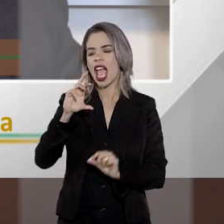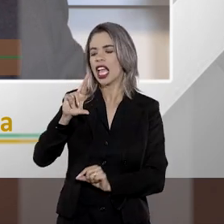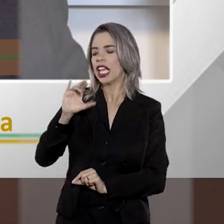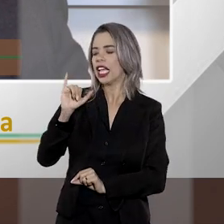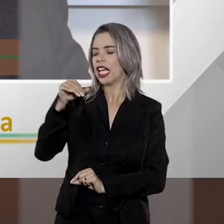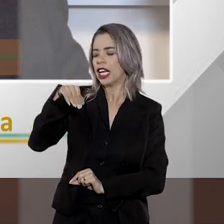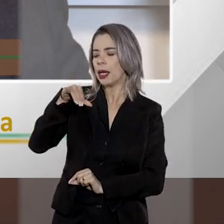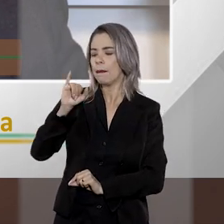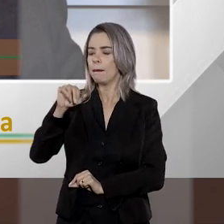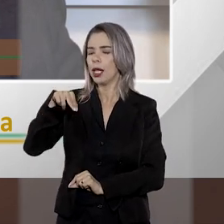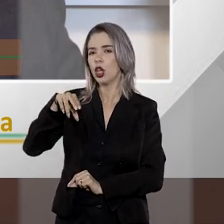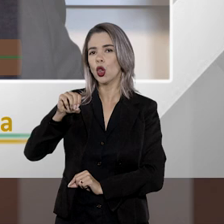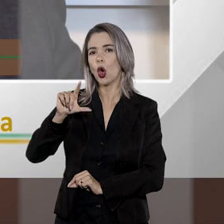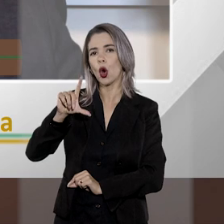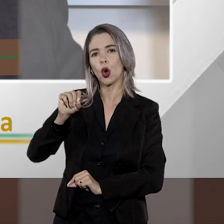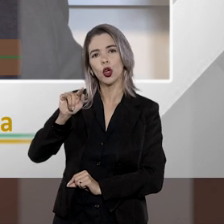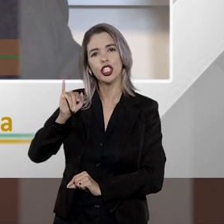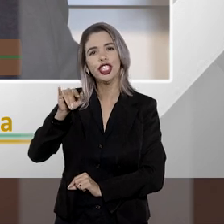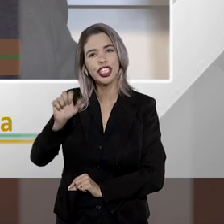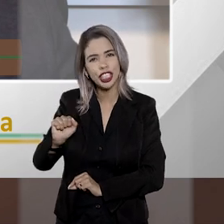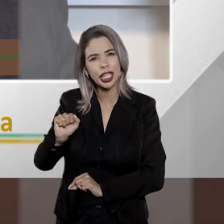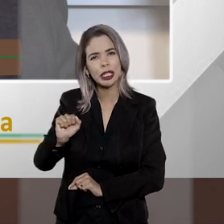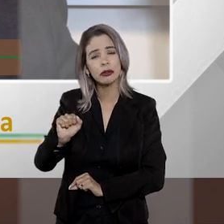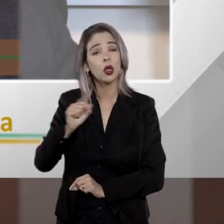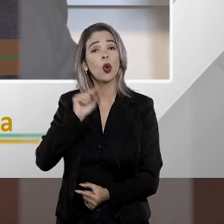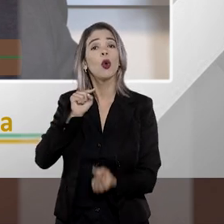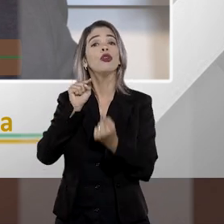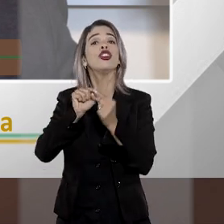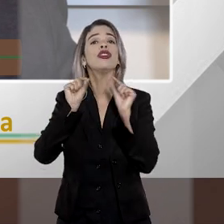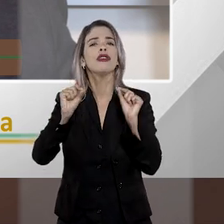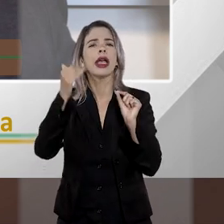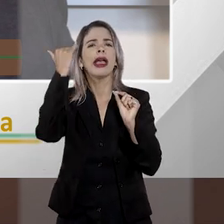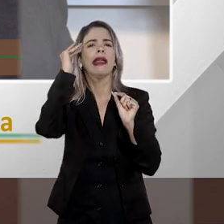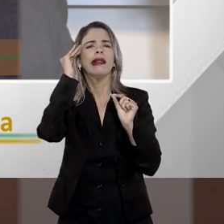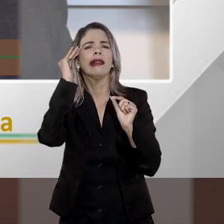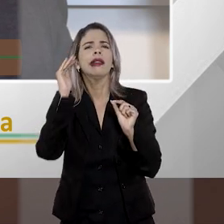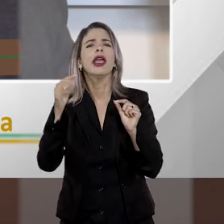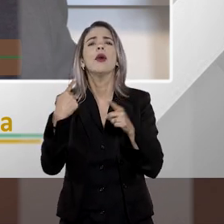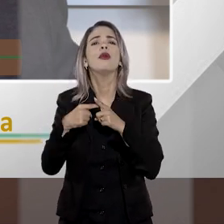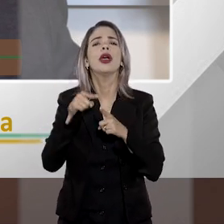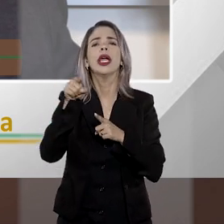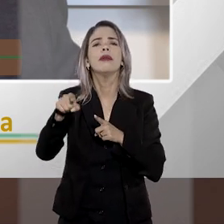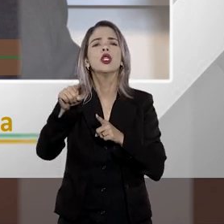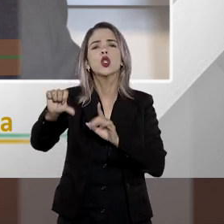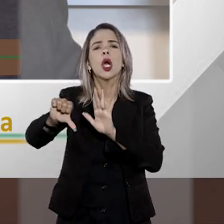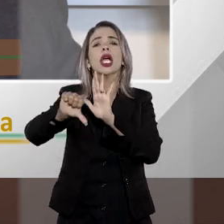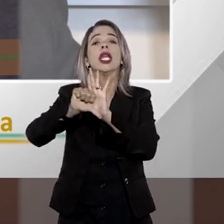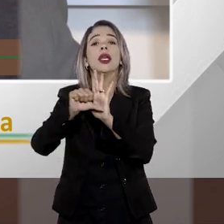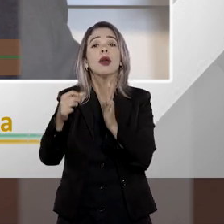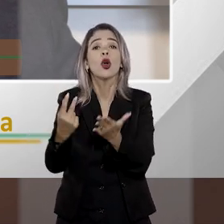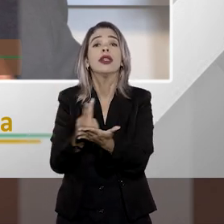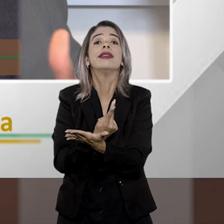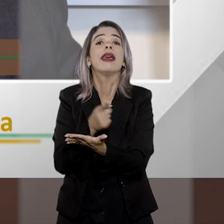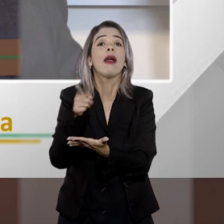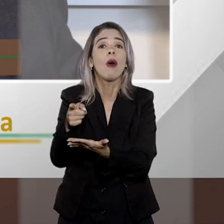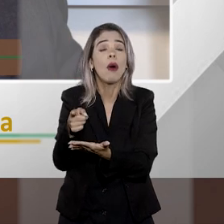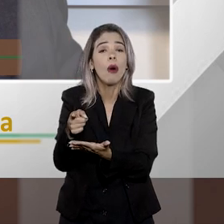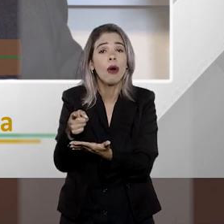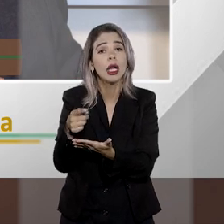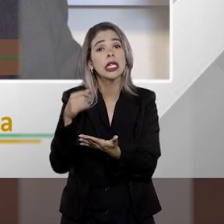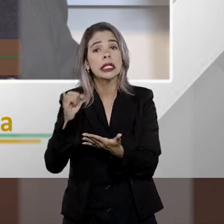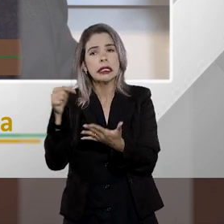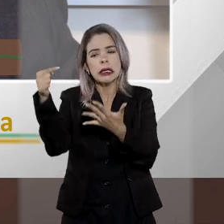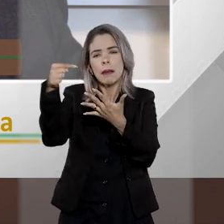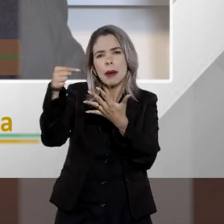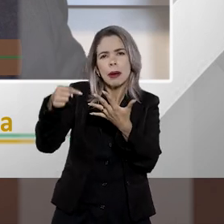criminologia psicológica, que busca entender quais são os fatores que levam alguém ao cometimento do crime. E se esses